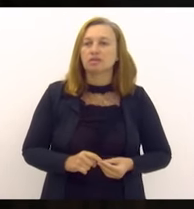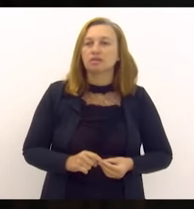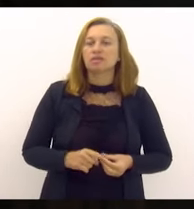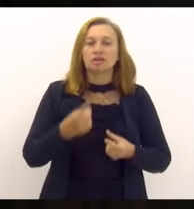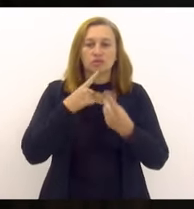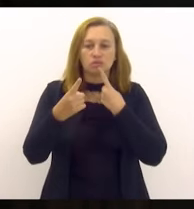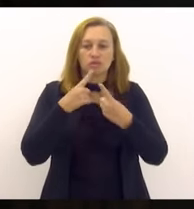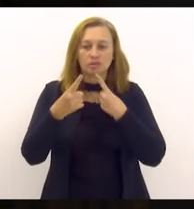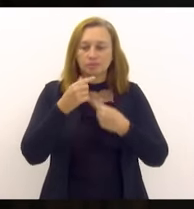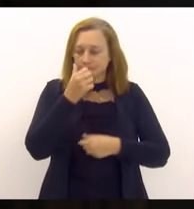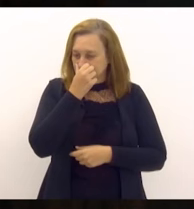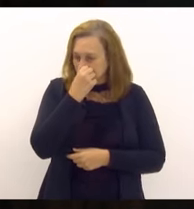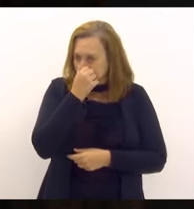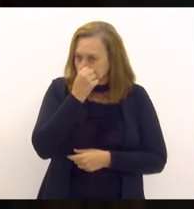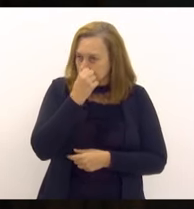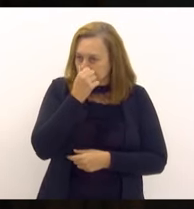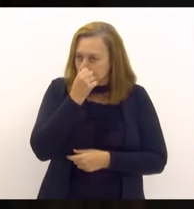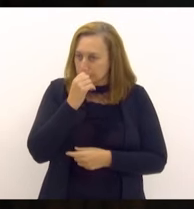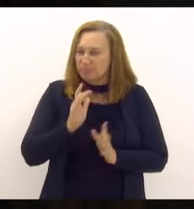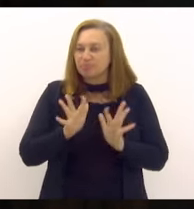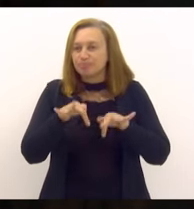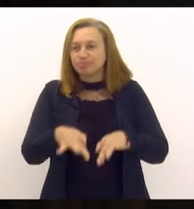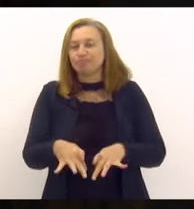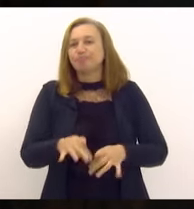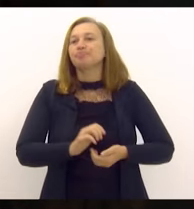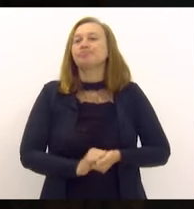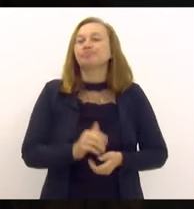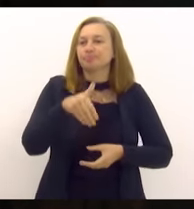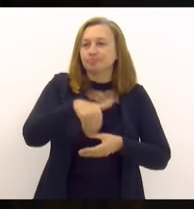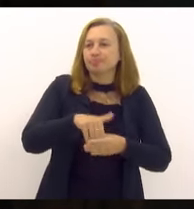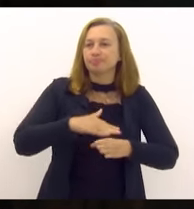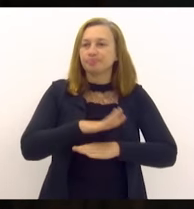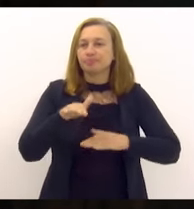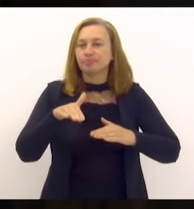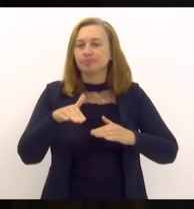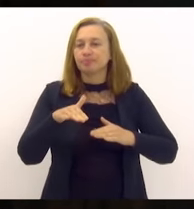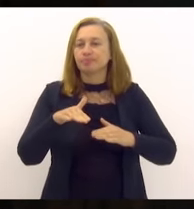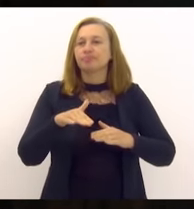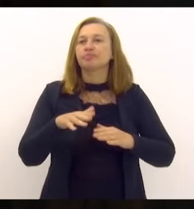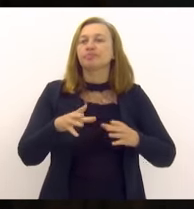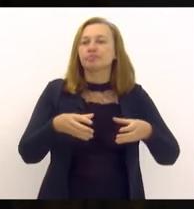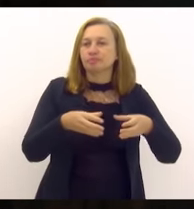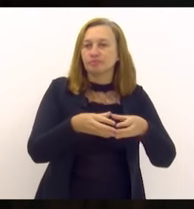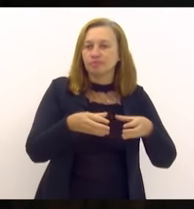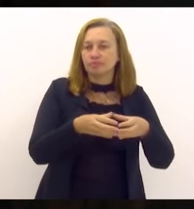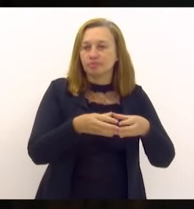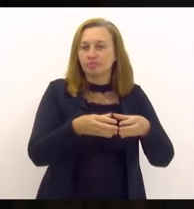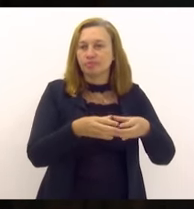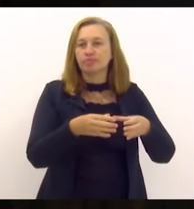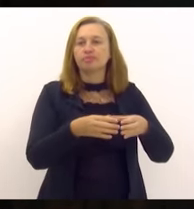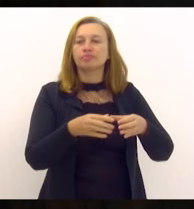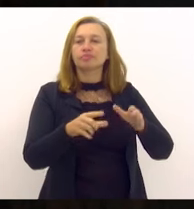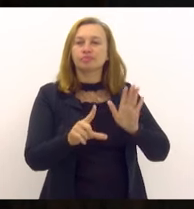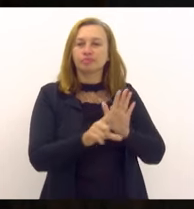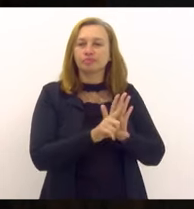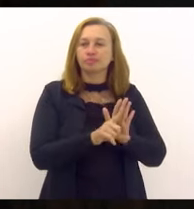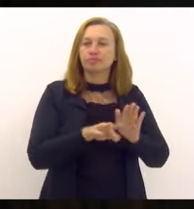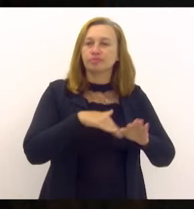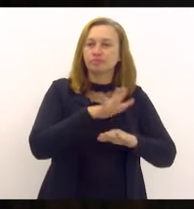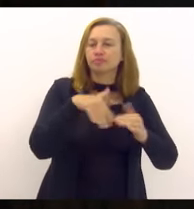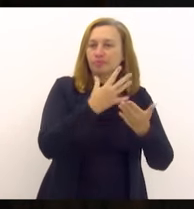Em discussão. Não havendo quem queira discutir, encerrada a discussão. Em votação, parecer da Comissão de Indicações Legislativas. Os senhores que